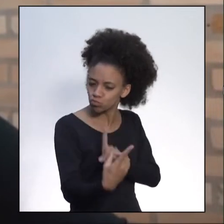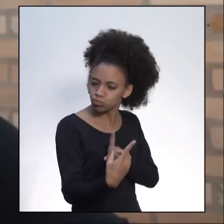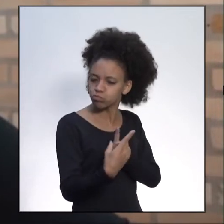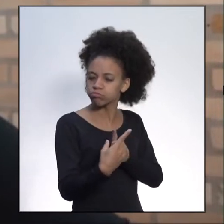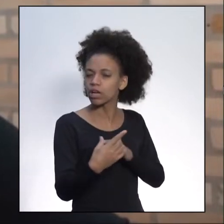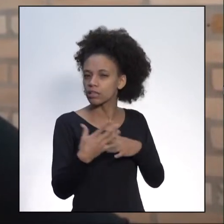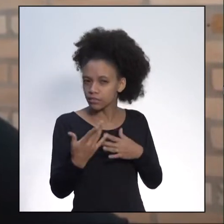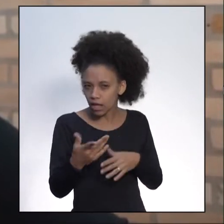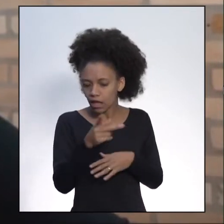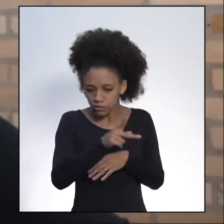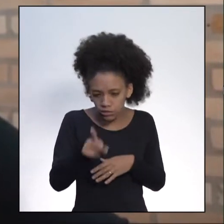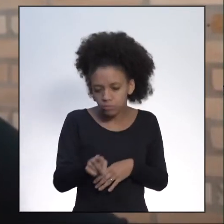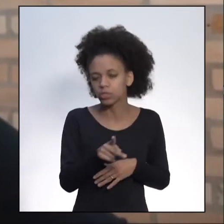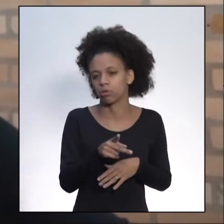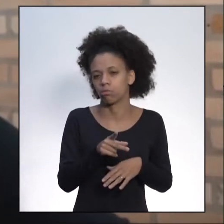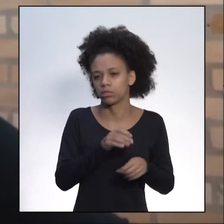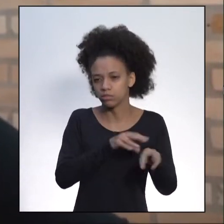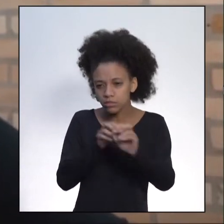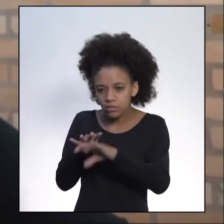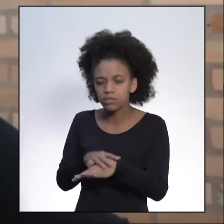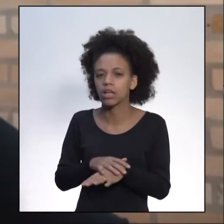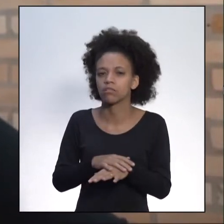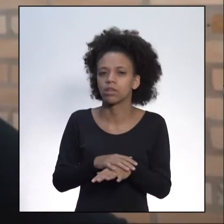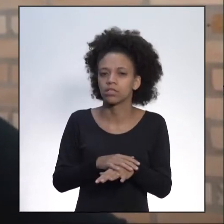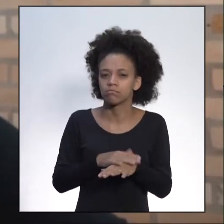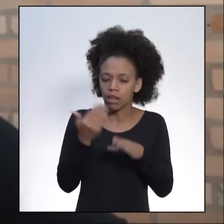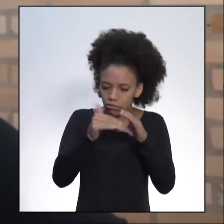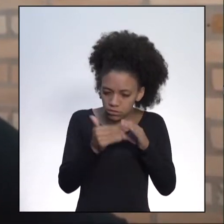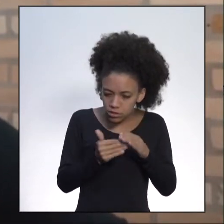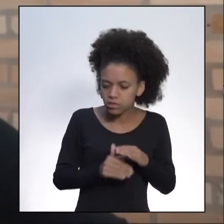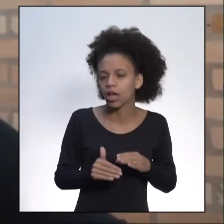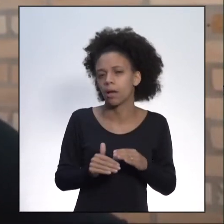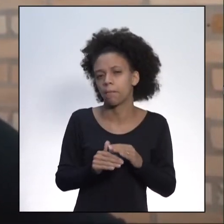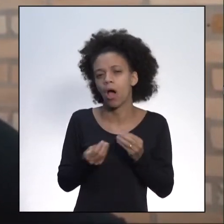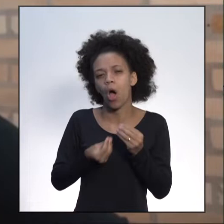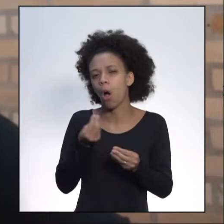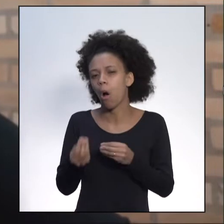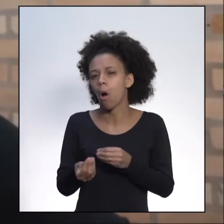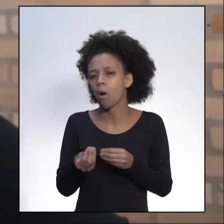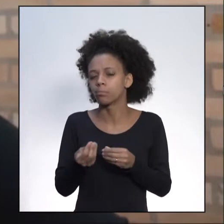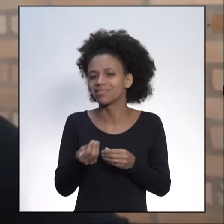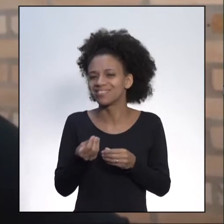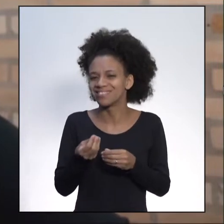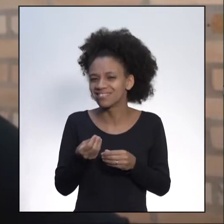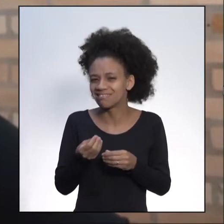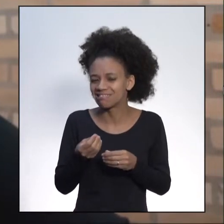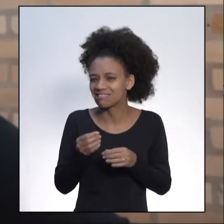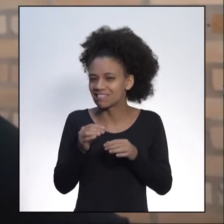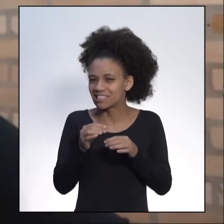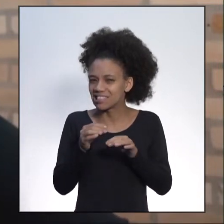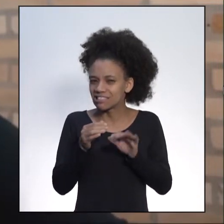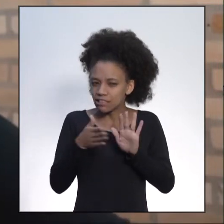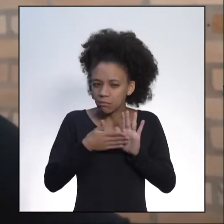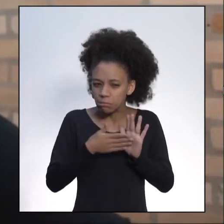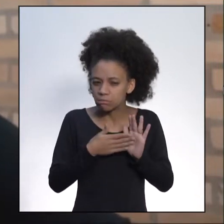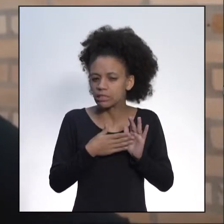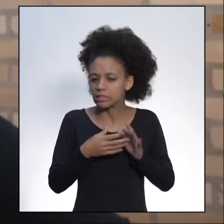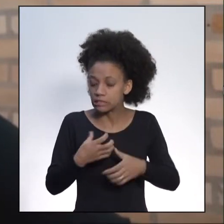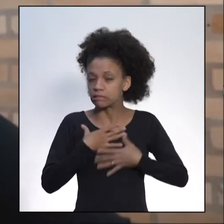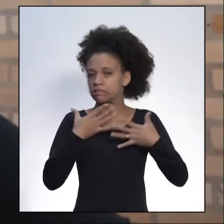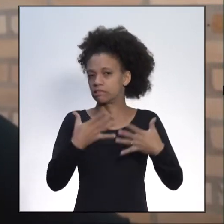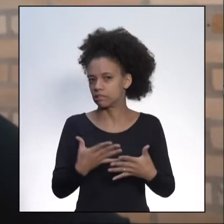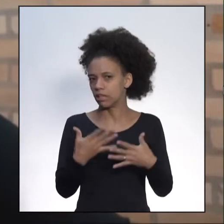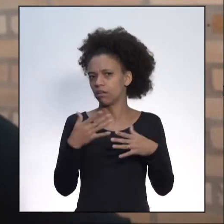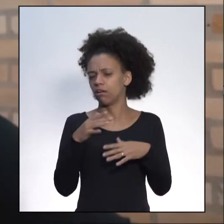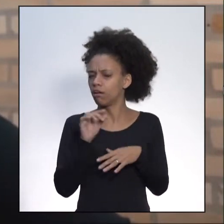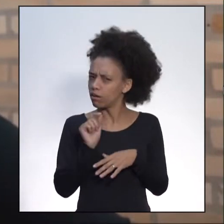dos educadores que estão recebendo essas mensagens, como essas mensagens têm qual o efeito disso,